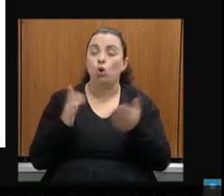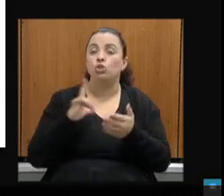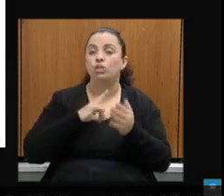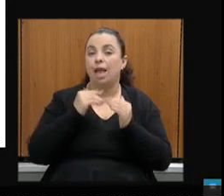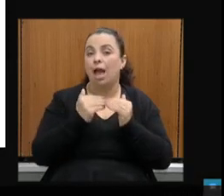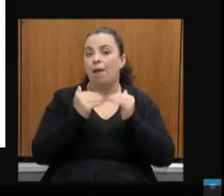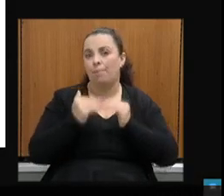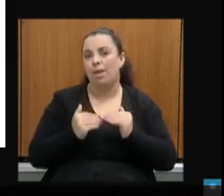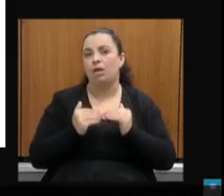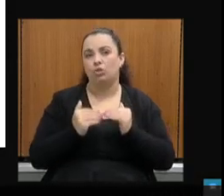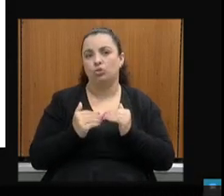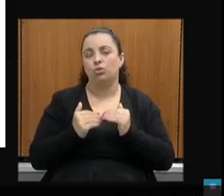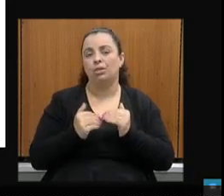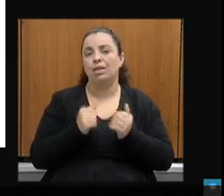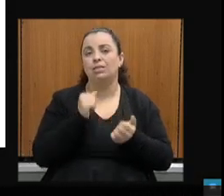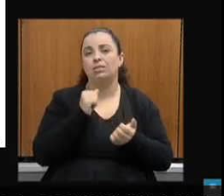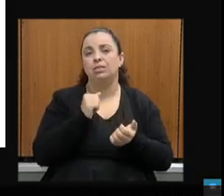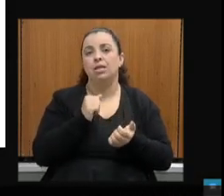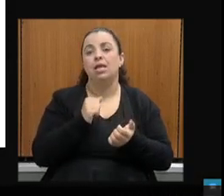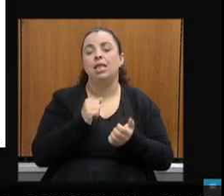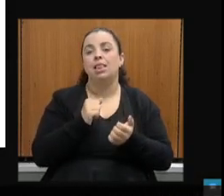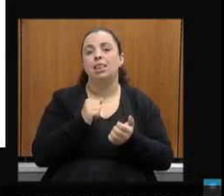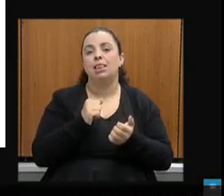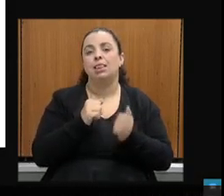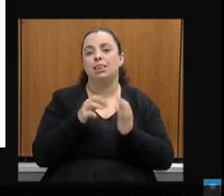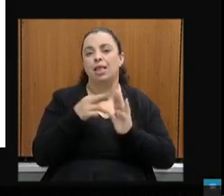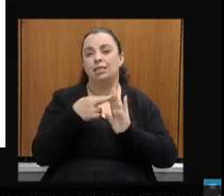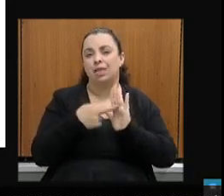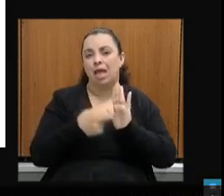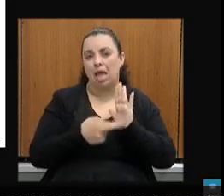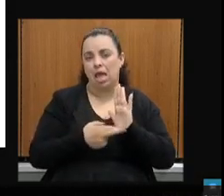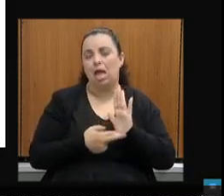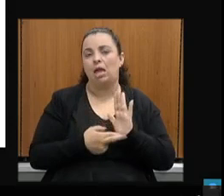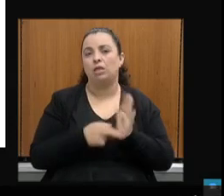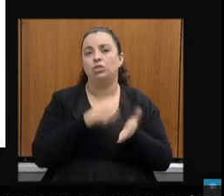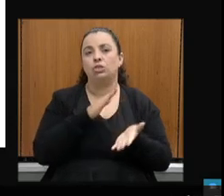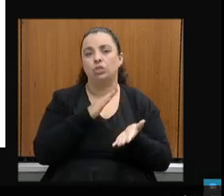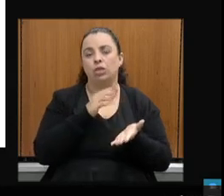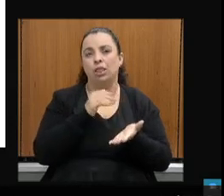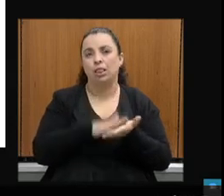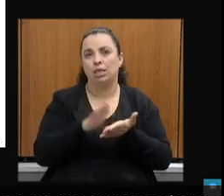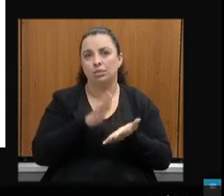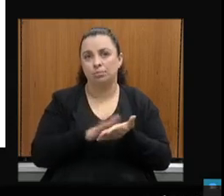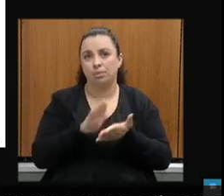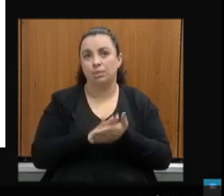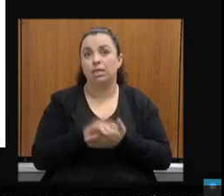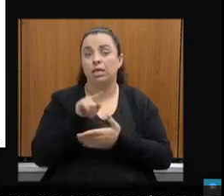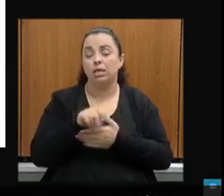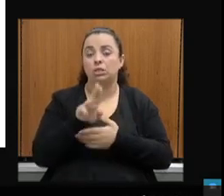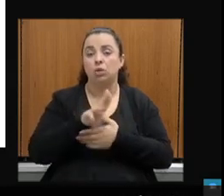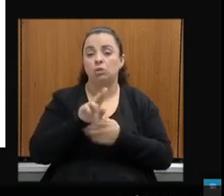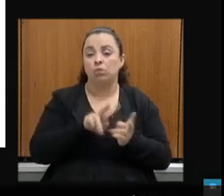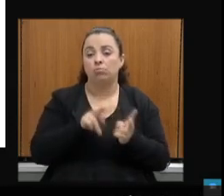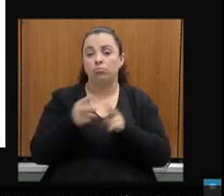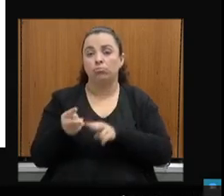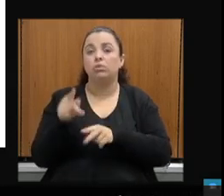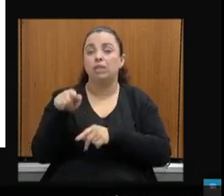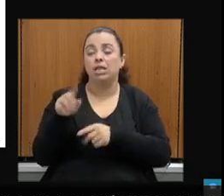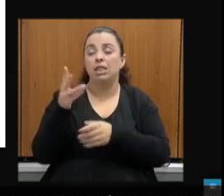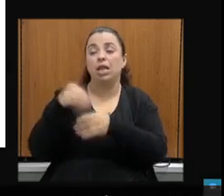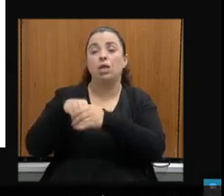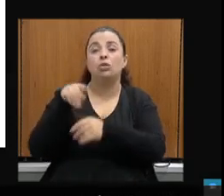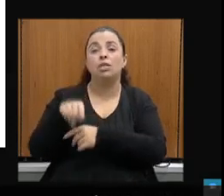abaixo das especial regulatórias e é esse caixa todo é reinvestido um desses 22 milhões que a gente tá comentando